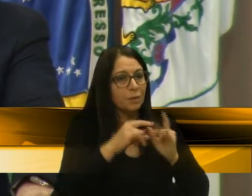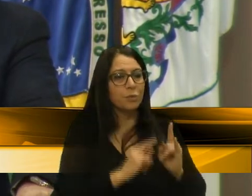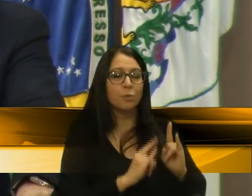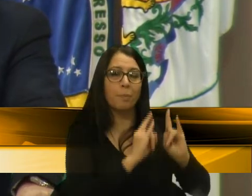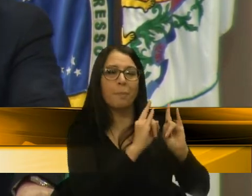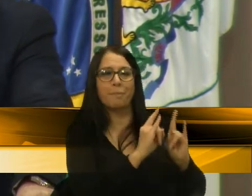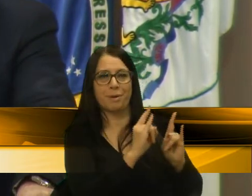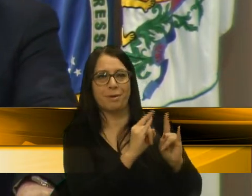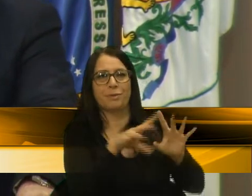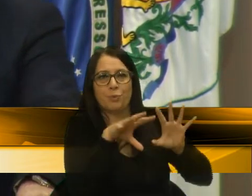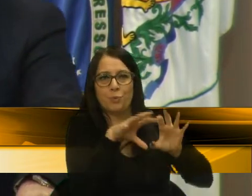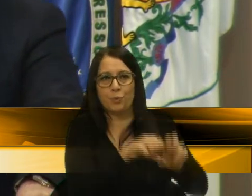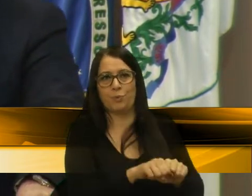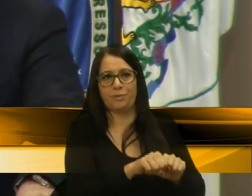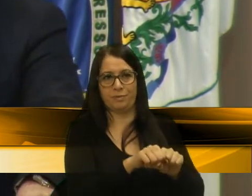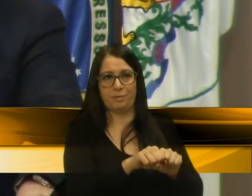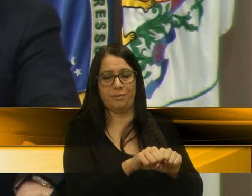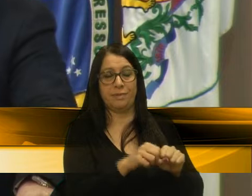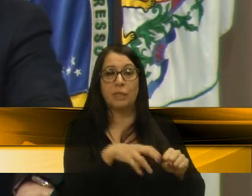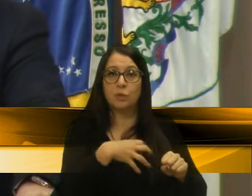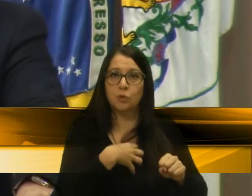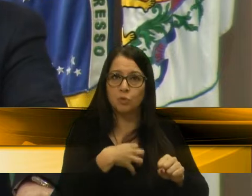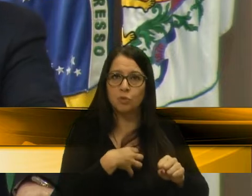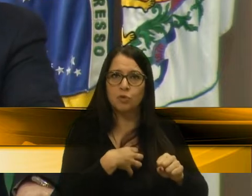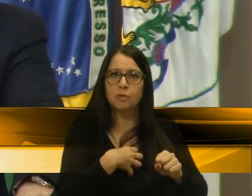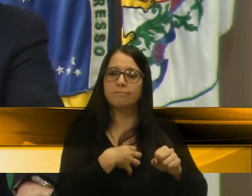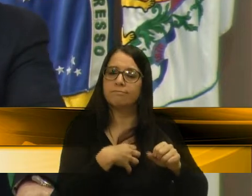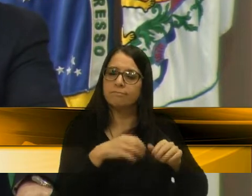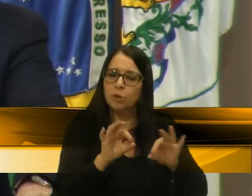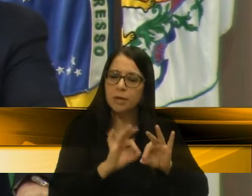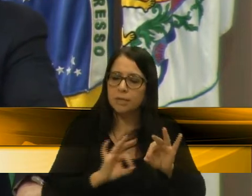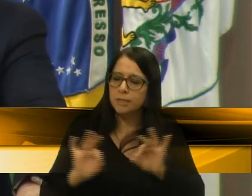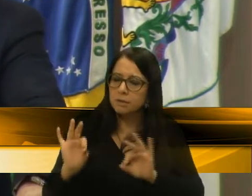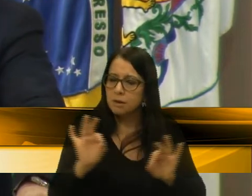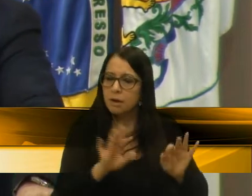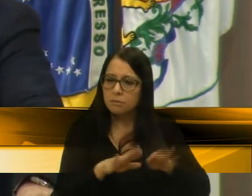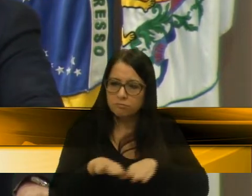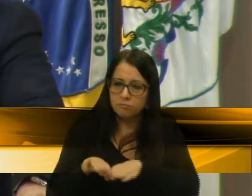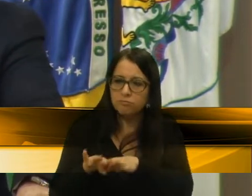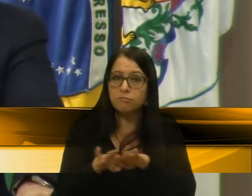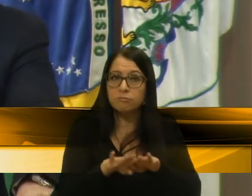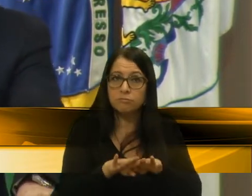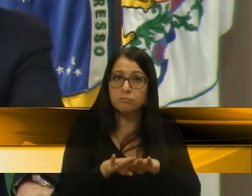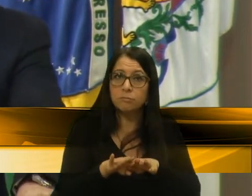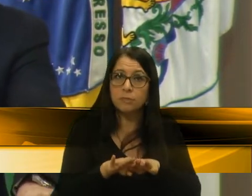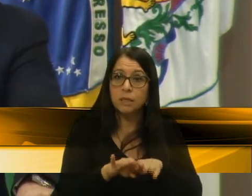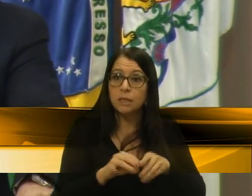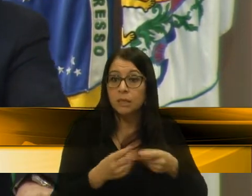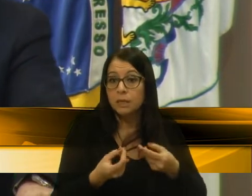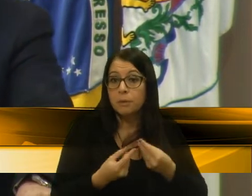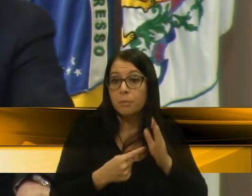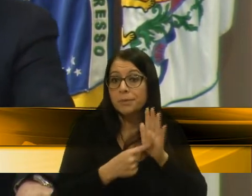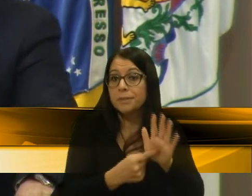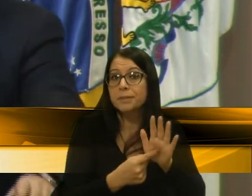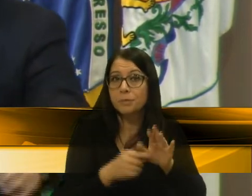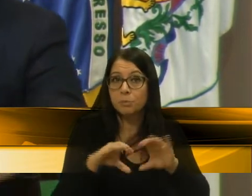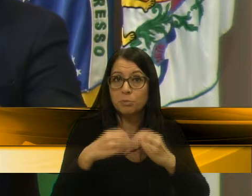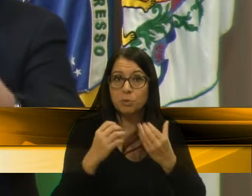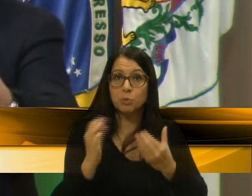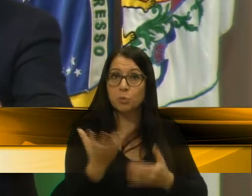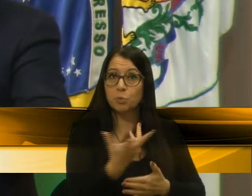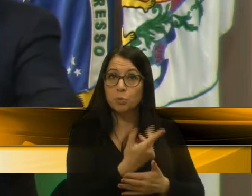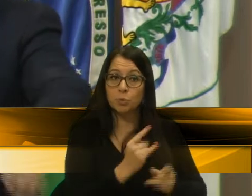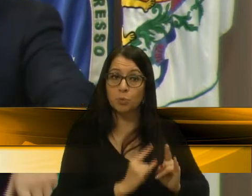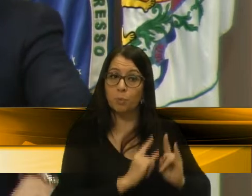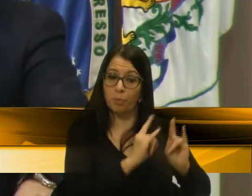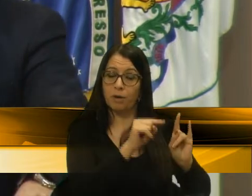desse prédio, de uma forma harmônica, organizada, e devolvendo para a comunidade de Caxias do Sul tudo aquilo que a Maesa